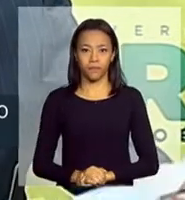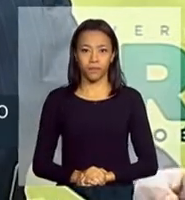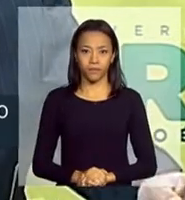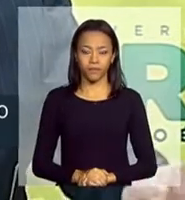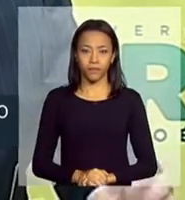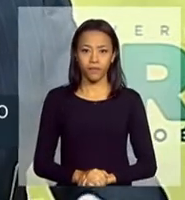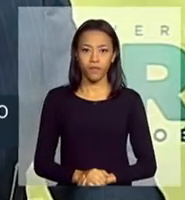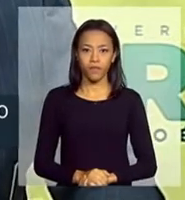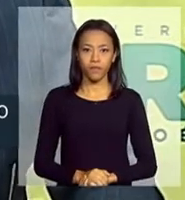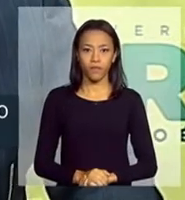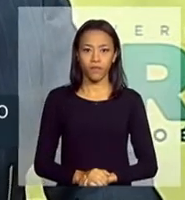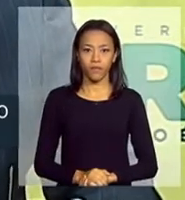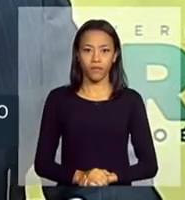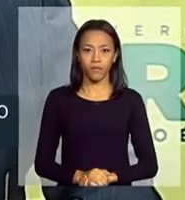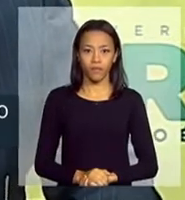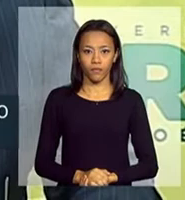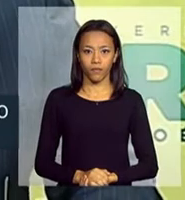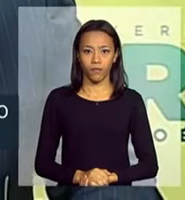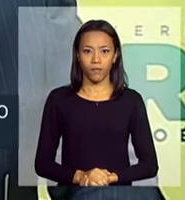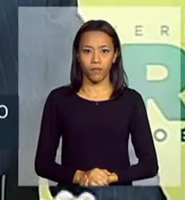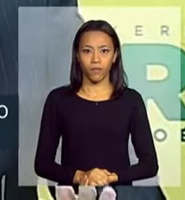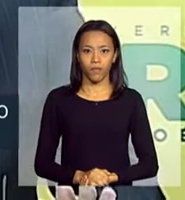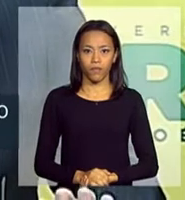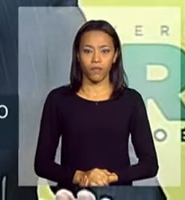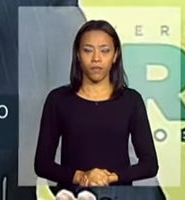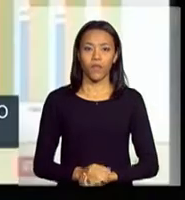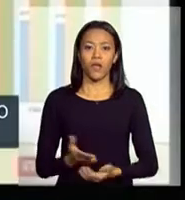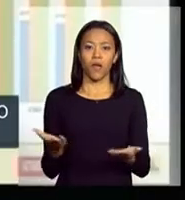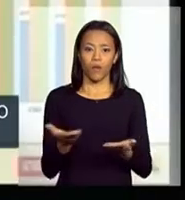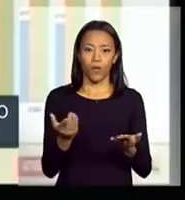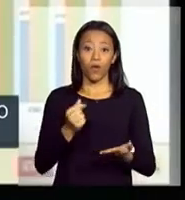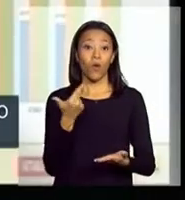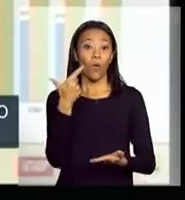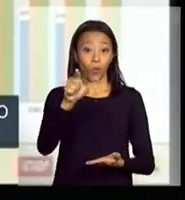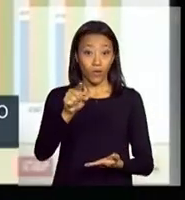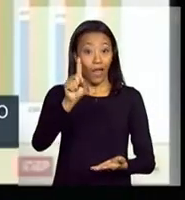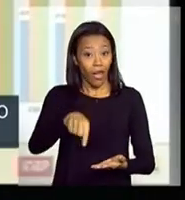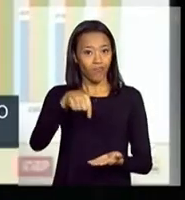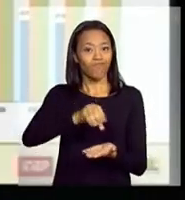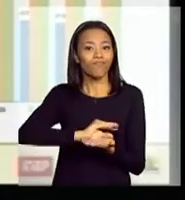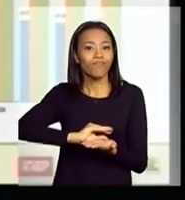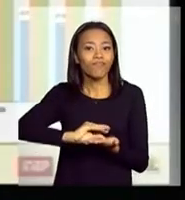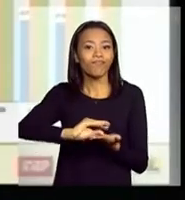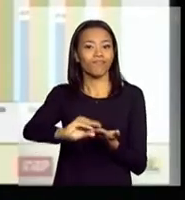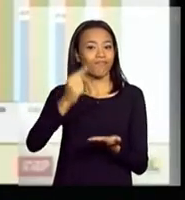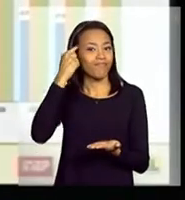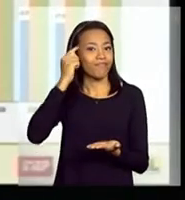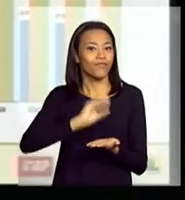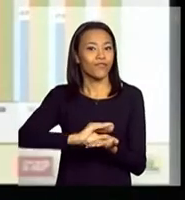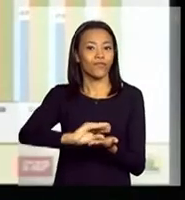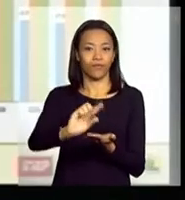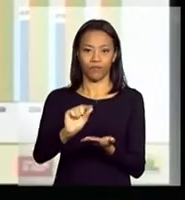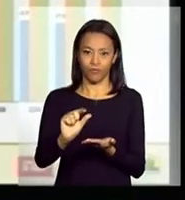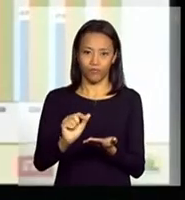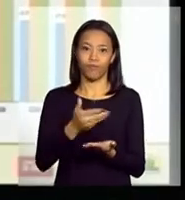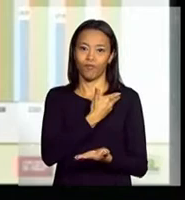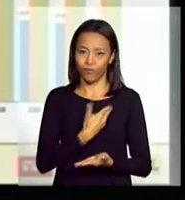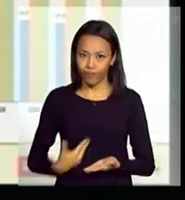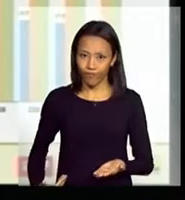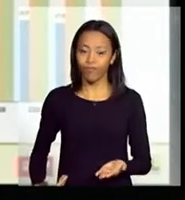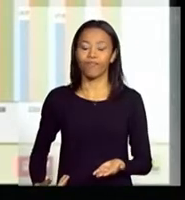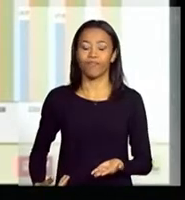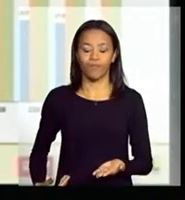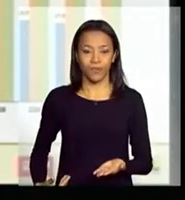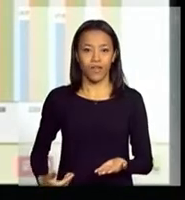e passar para tocar de investimento é isso de está